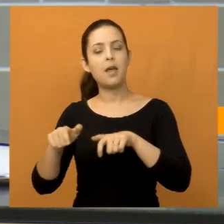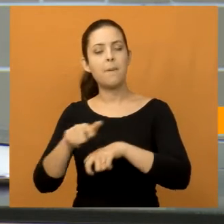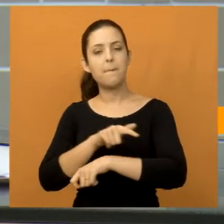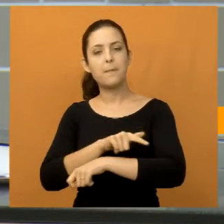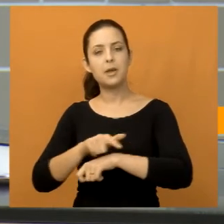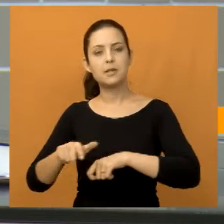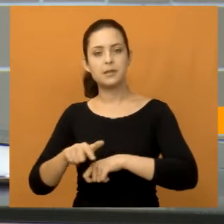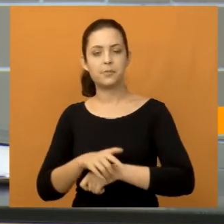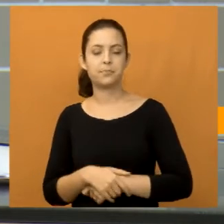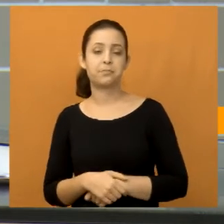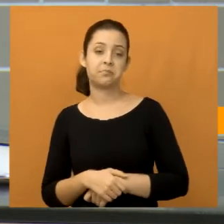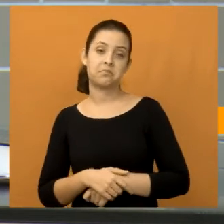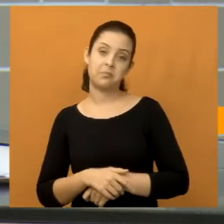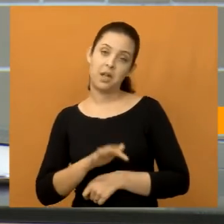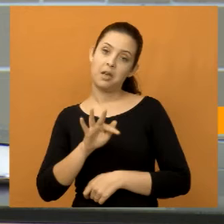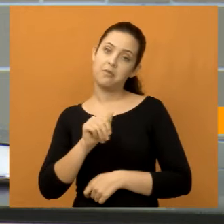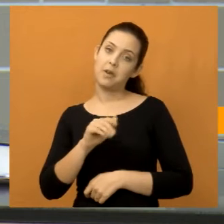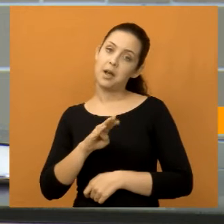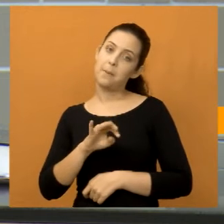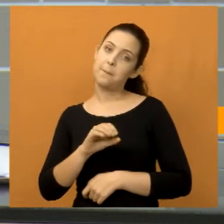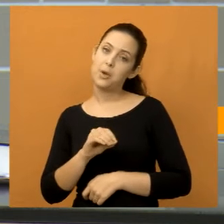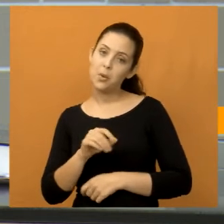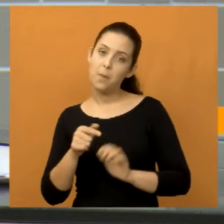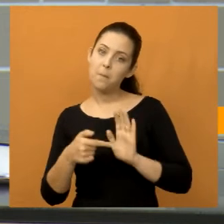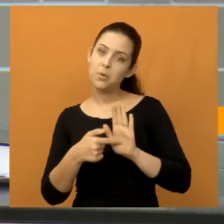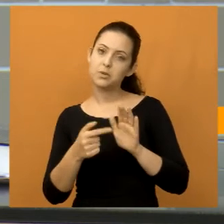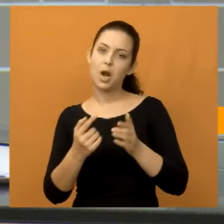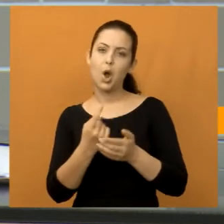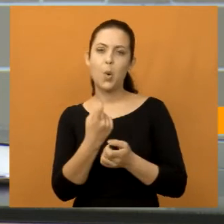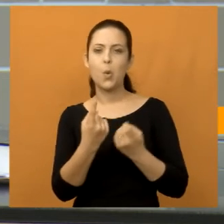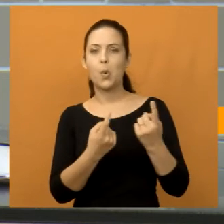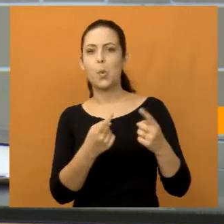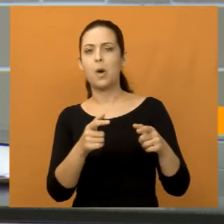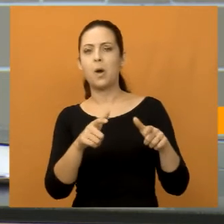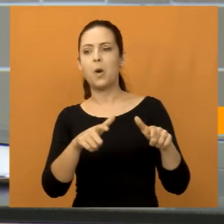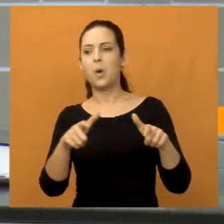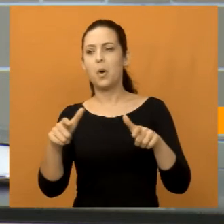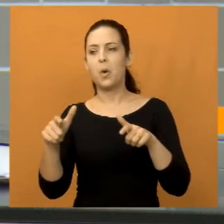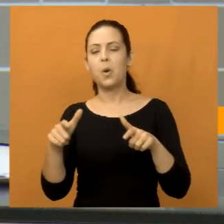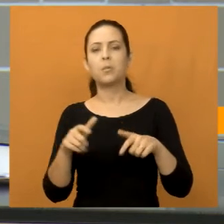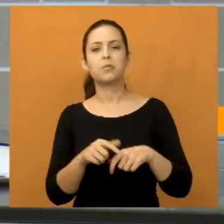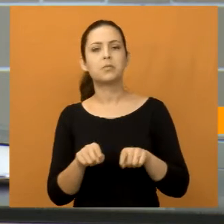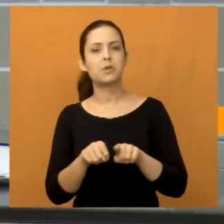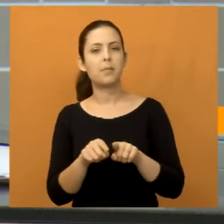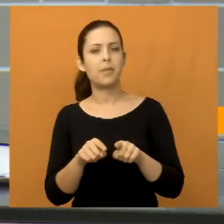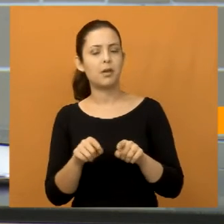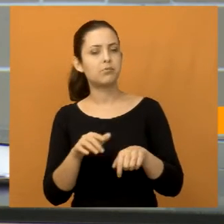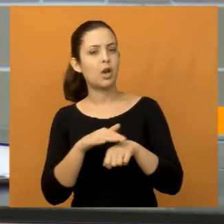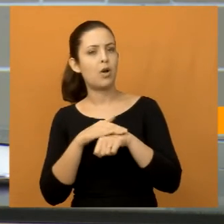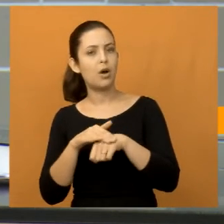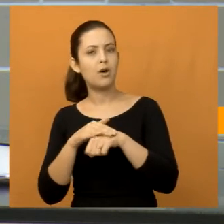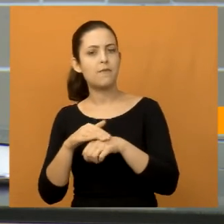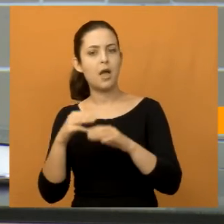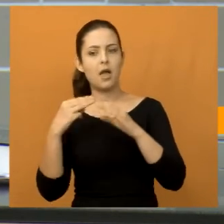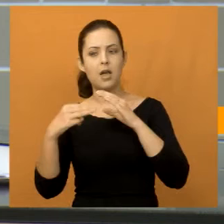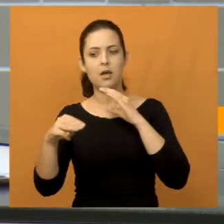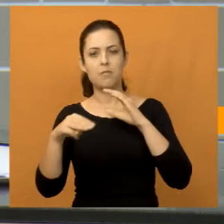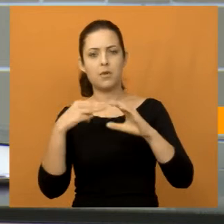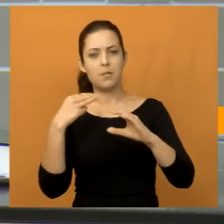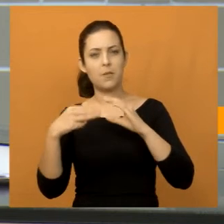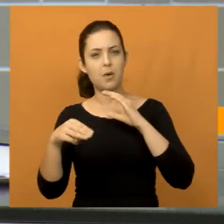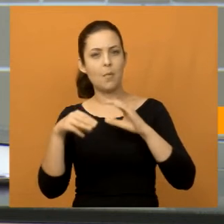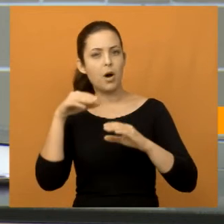limpeza. Fábio apresentou imagens de alguns terrenos capinados, além de conversas via e-mail